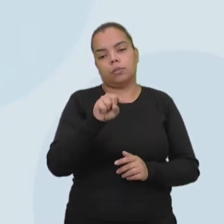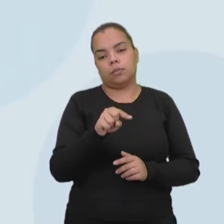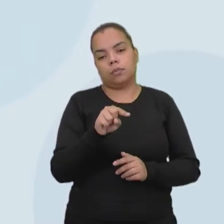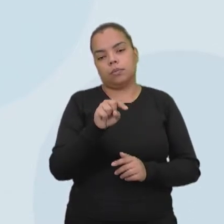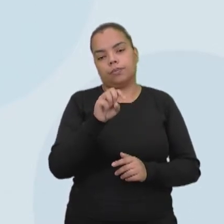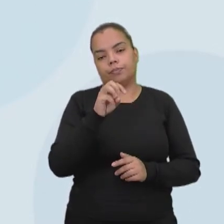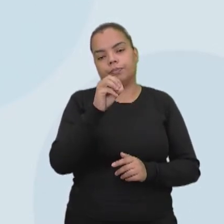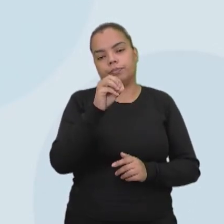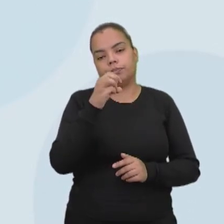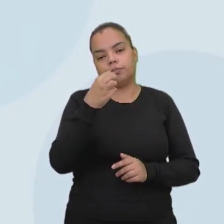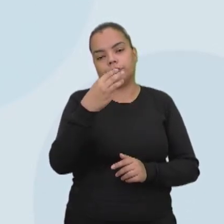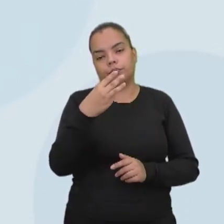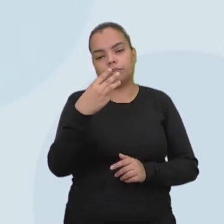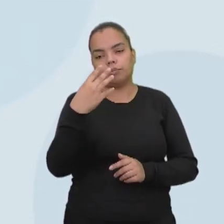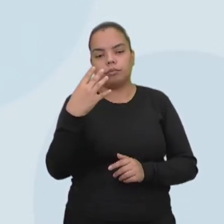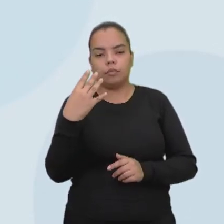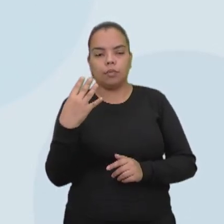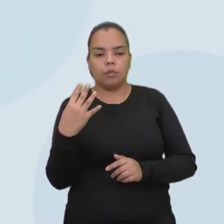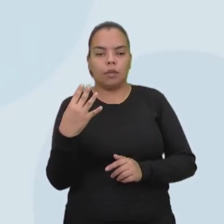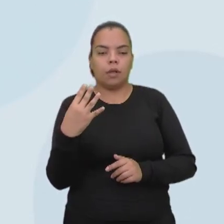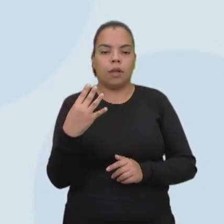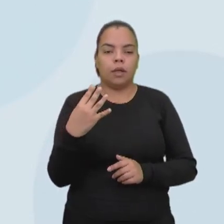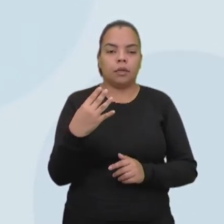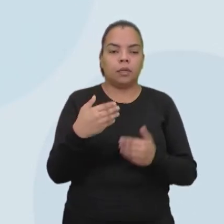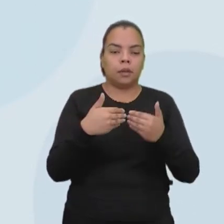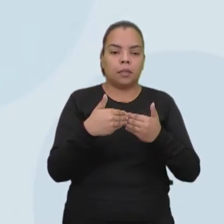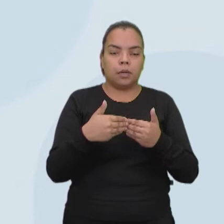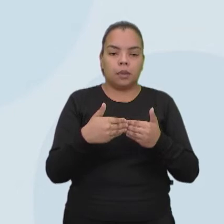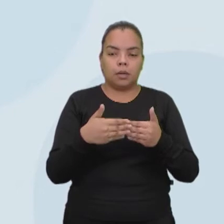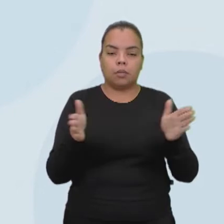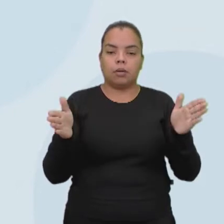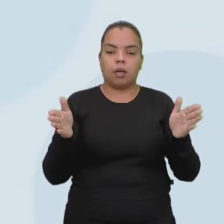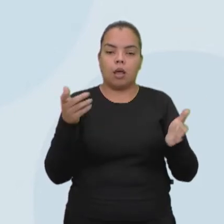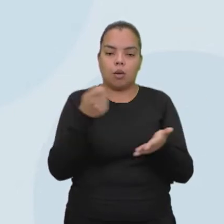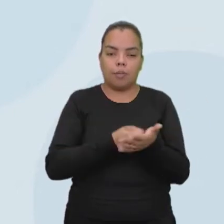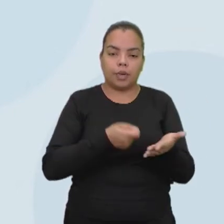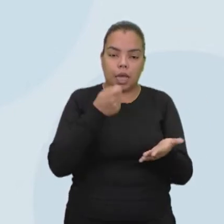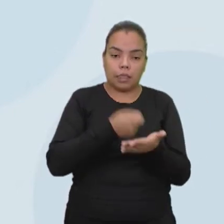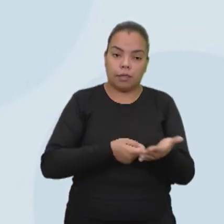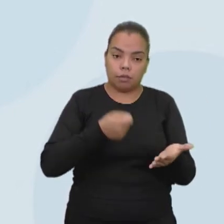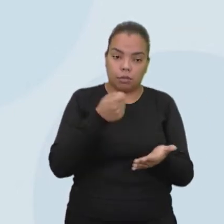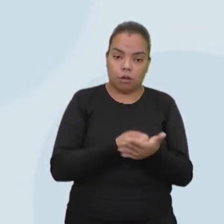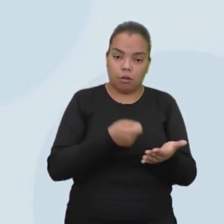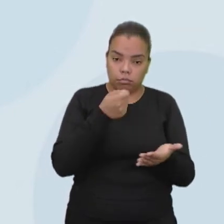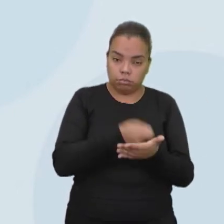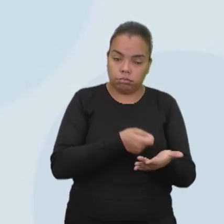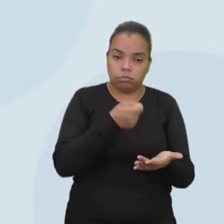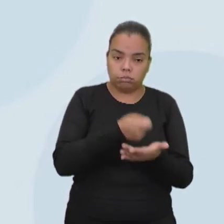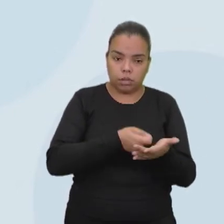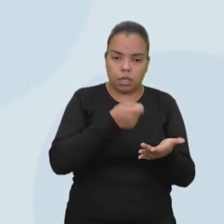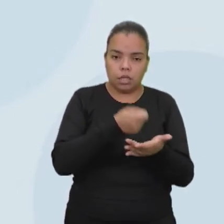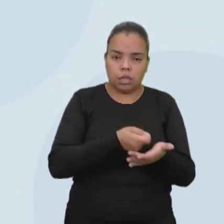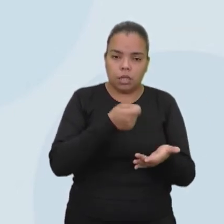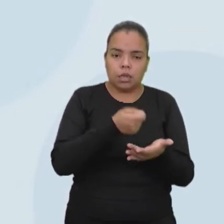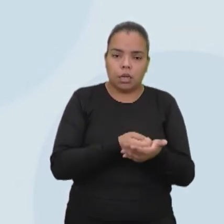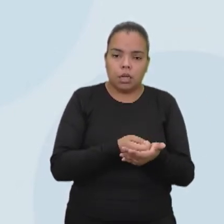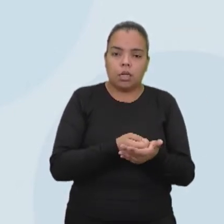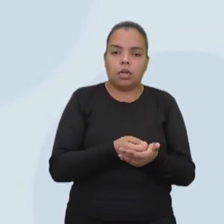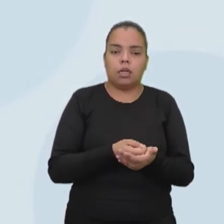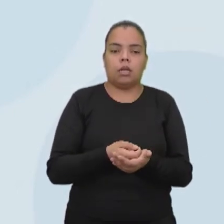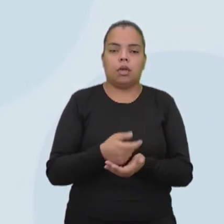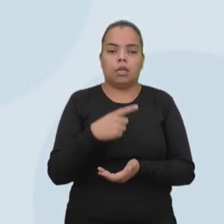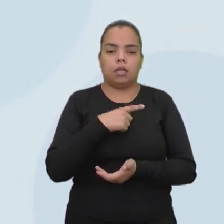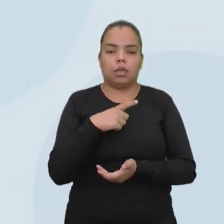de 2009, essas cotas tornaram-se obrigatórias, de modo que em eleições proporcionais haja no